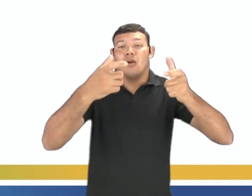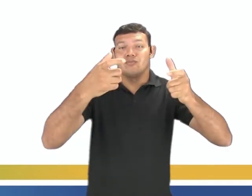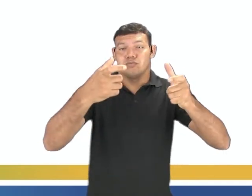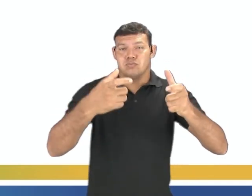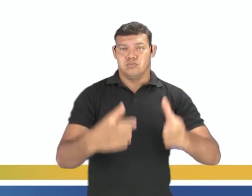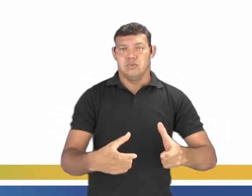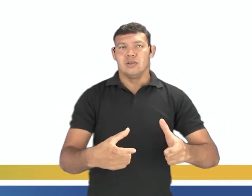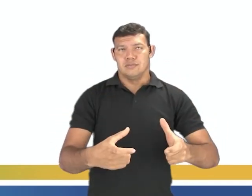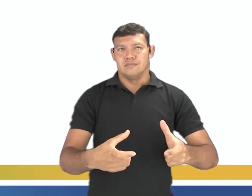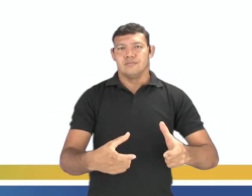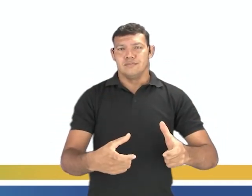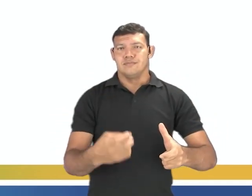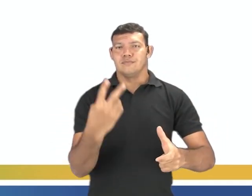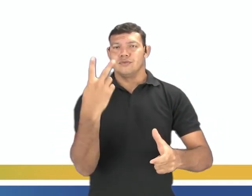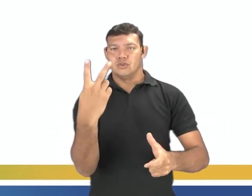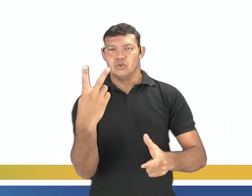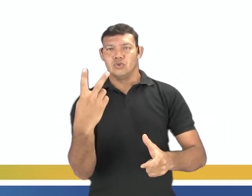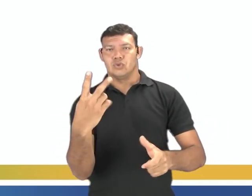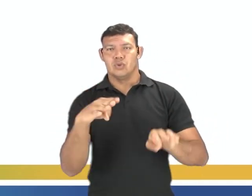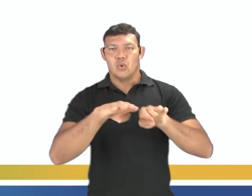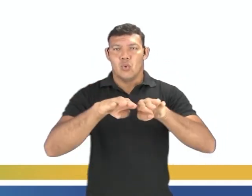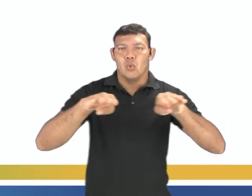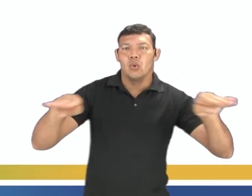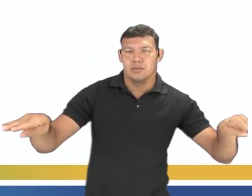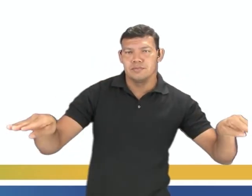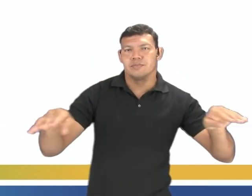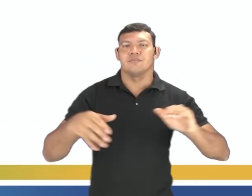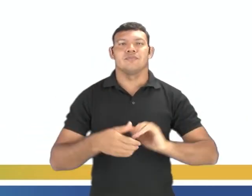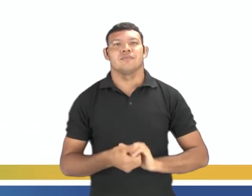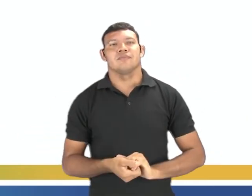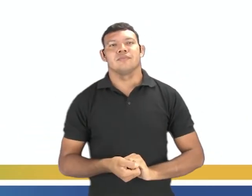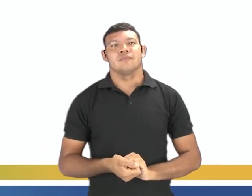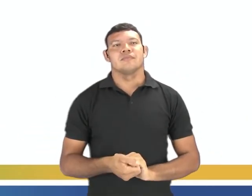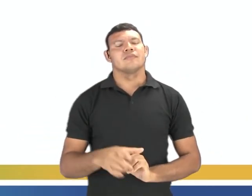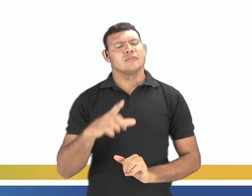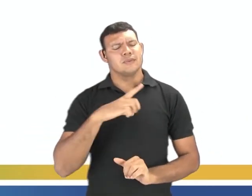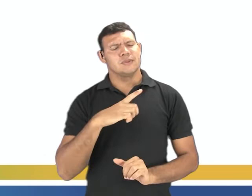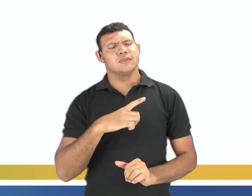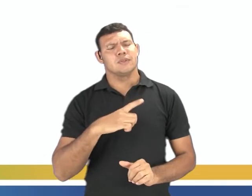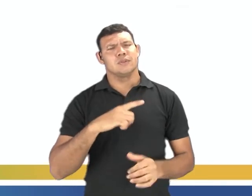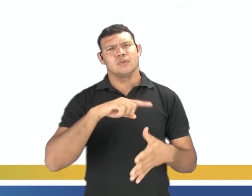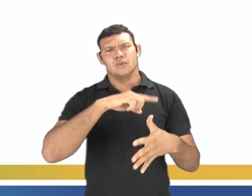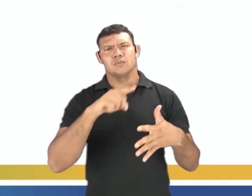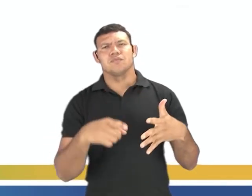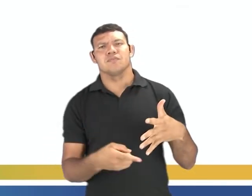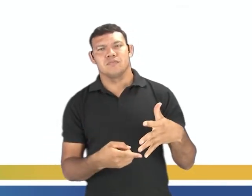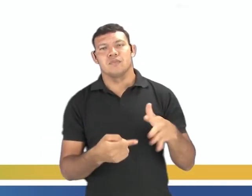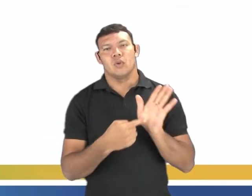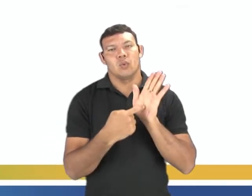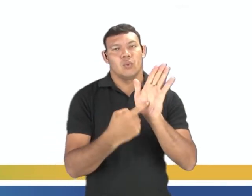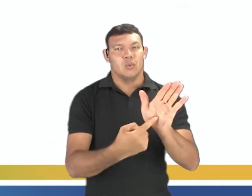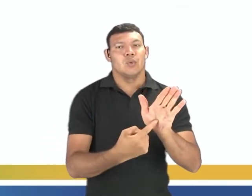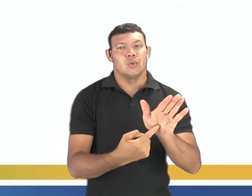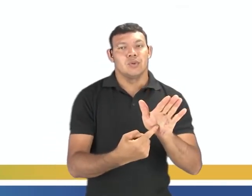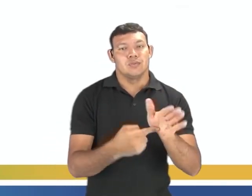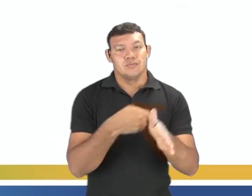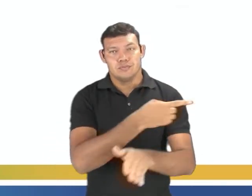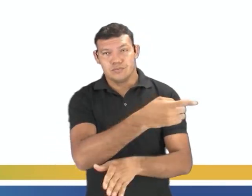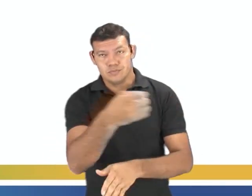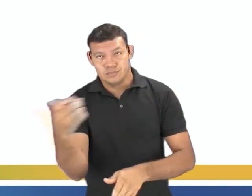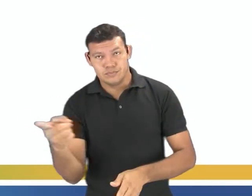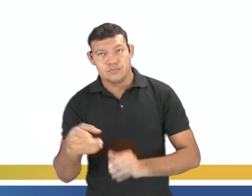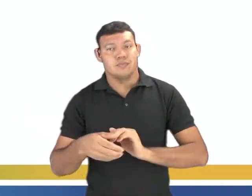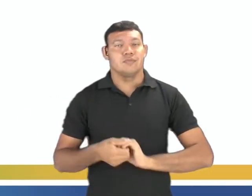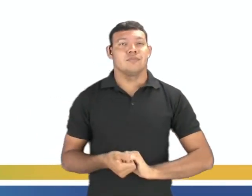Posições relativas entre dois planos. E aí, nós também temos alguns casos, né, que nós vamos apresentar